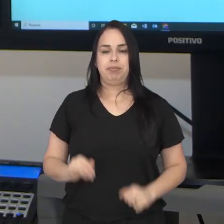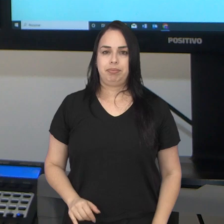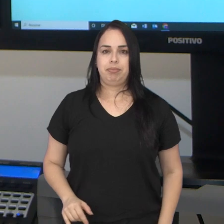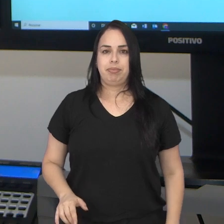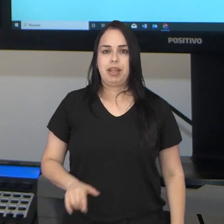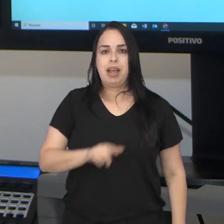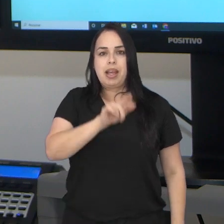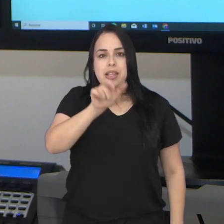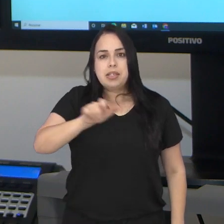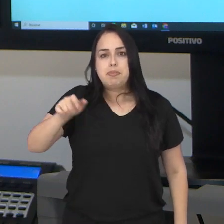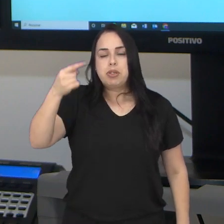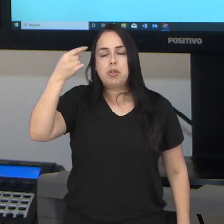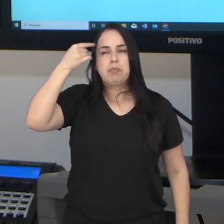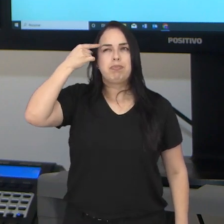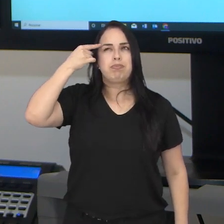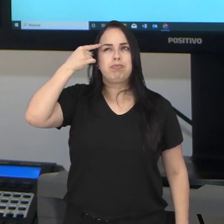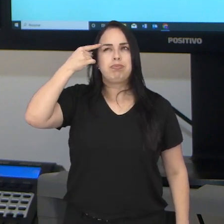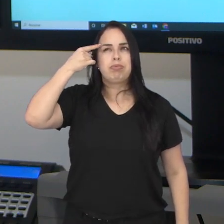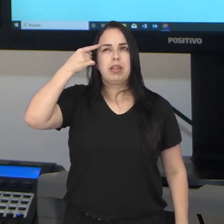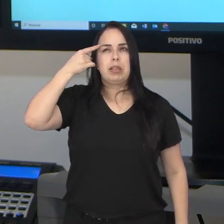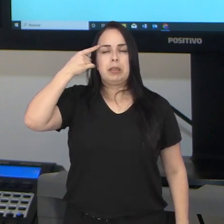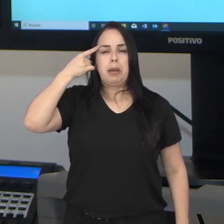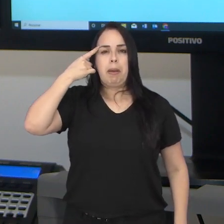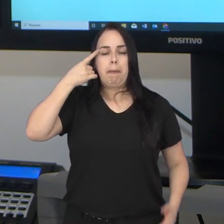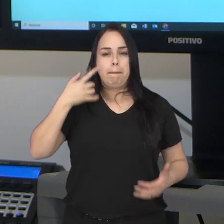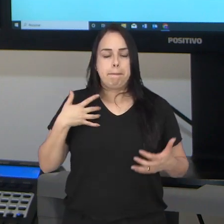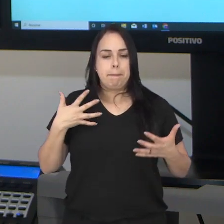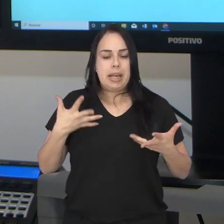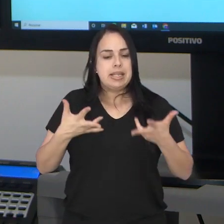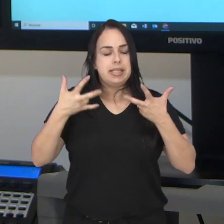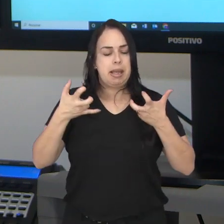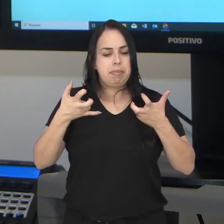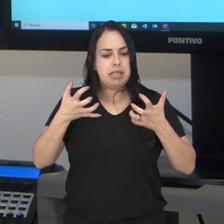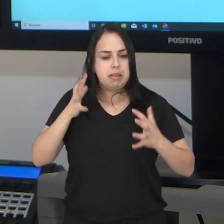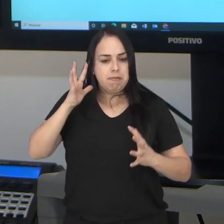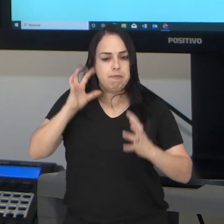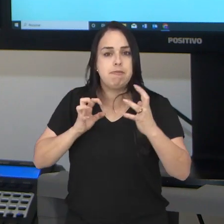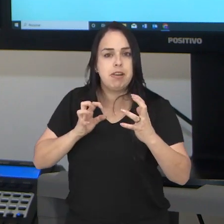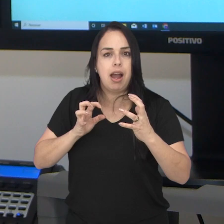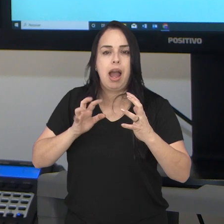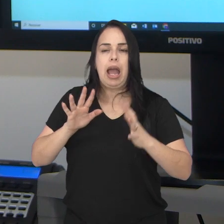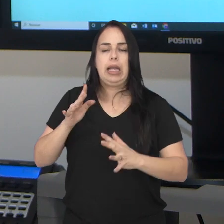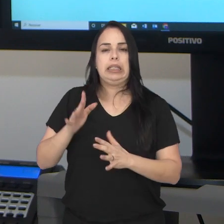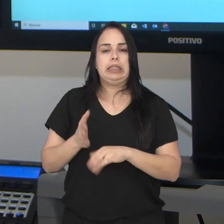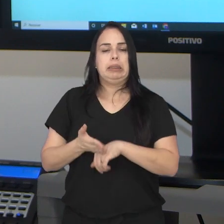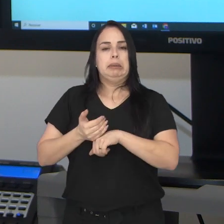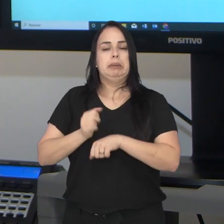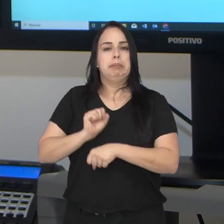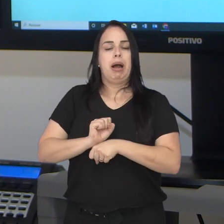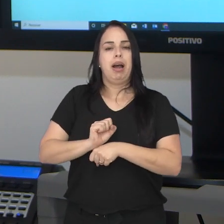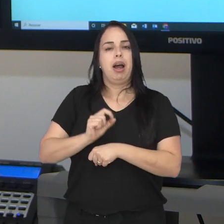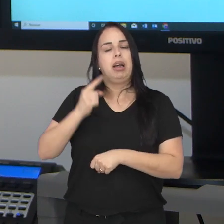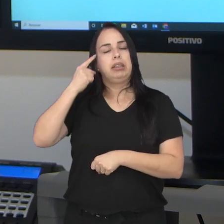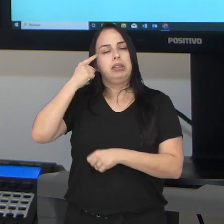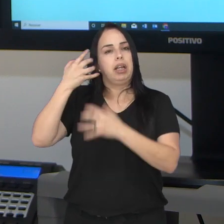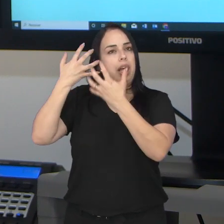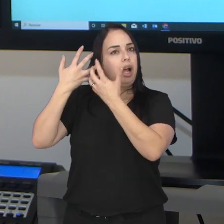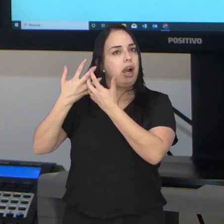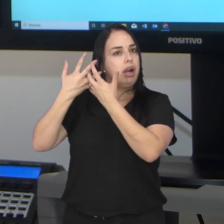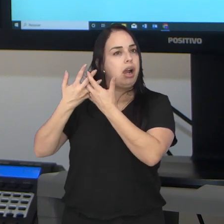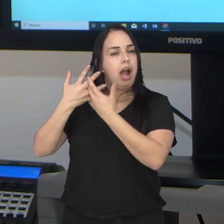a parar a refletir no momento em que ela se vê diante de um conflito né é uma técnica que ajuda a